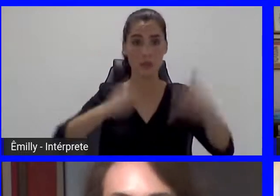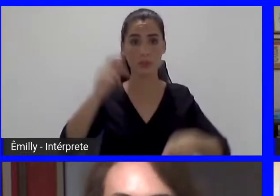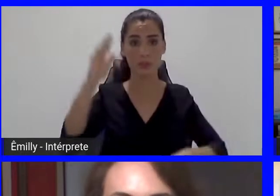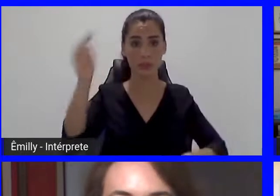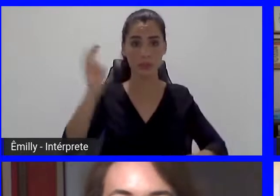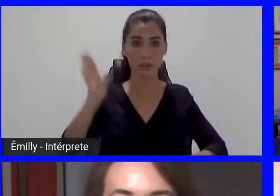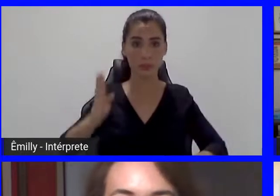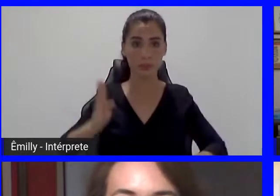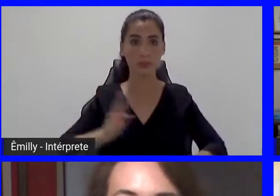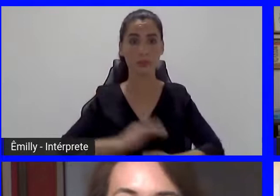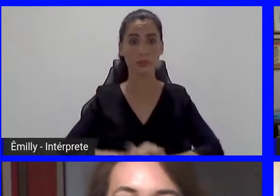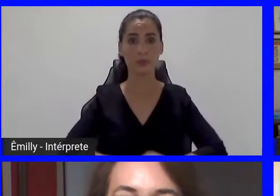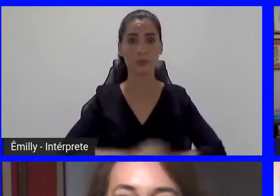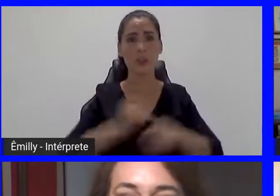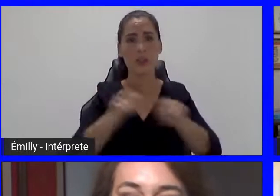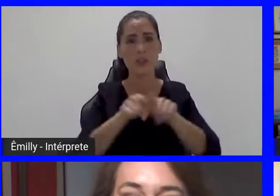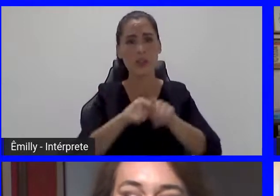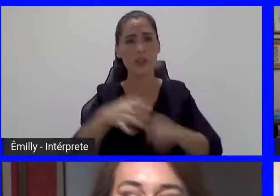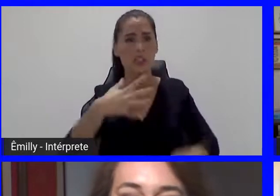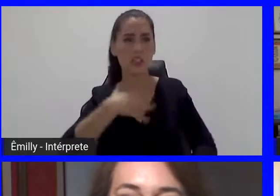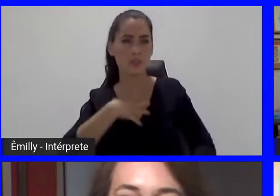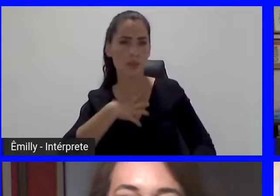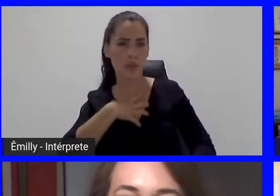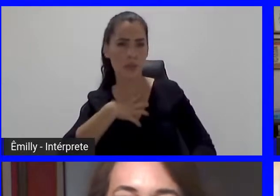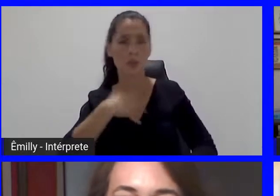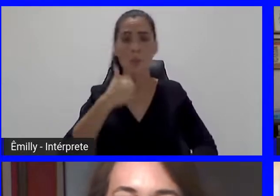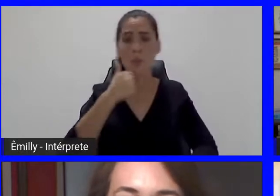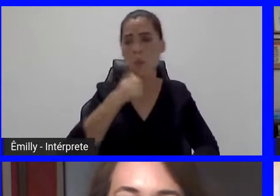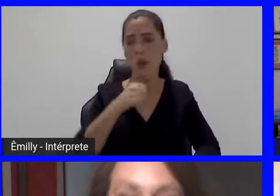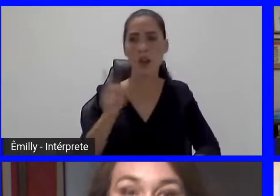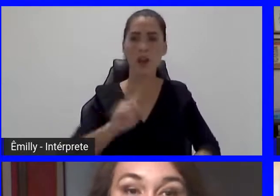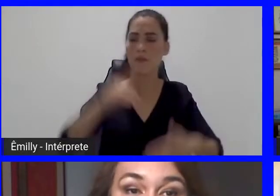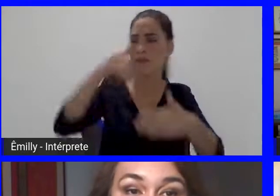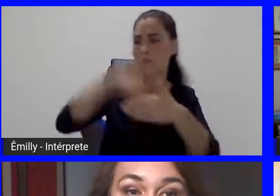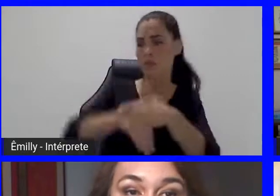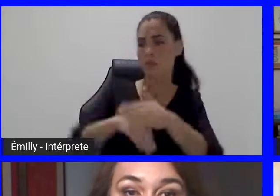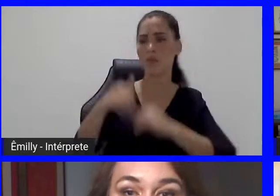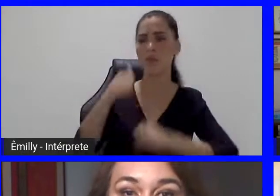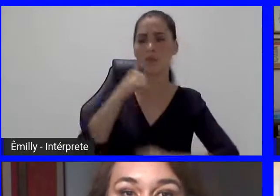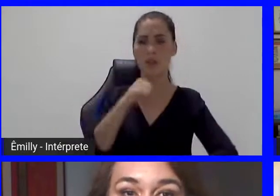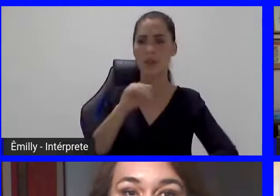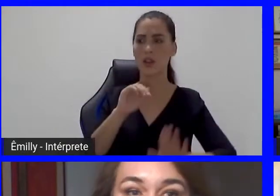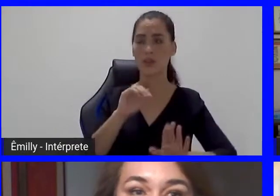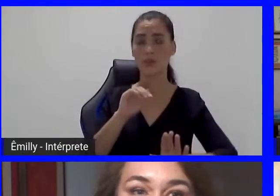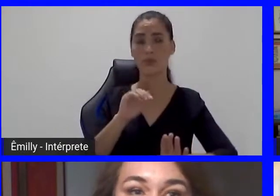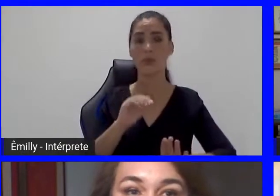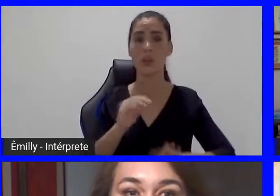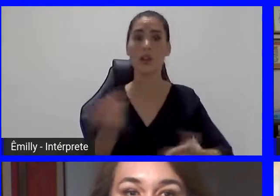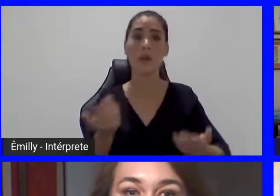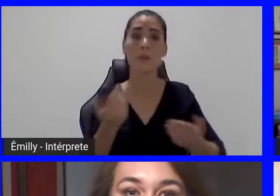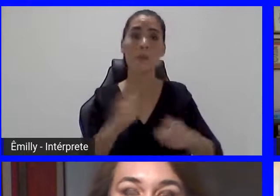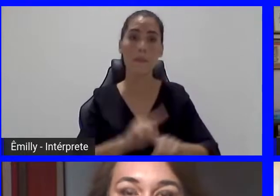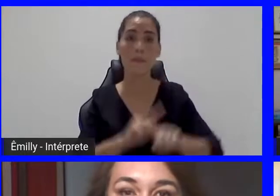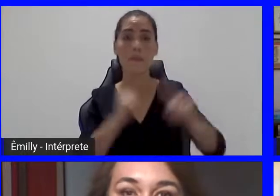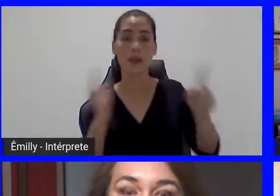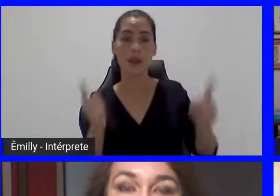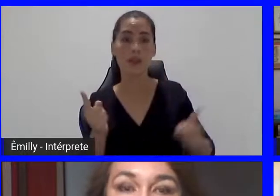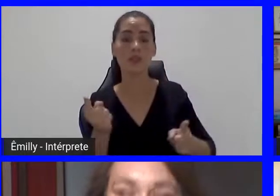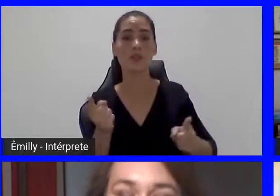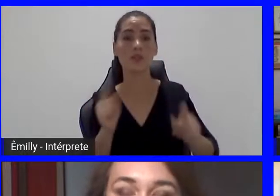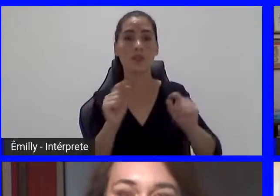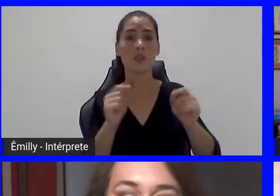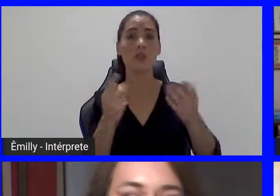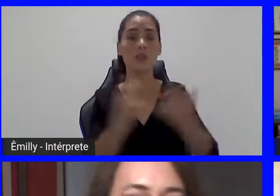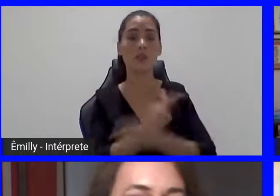de que mulher não vota em mulher, quando na realidade não é isso que acontece. Não era dado às mulheres a mesma